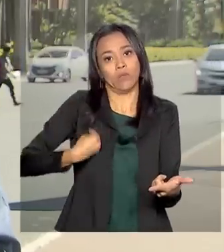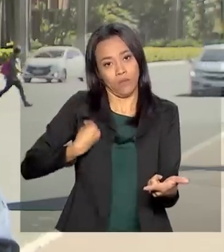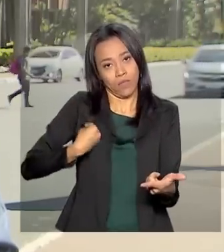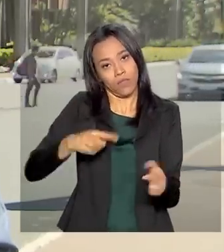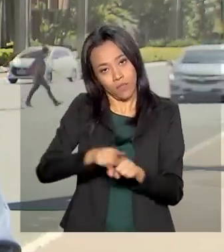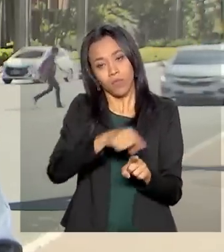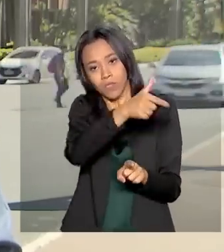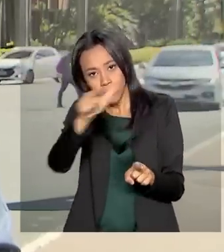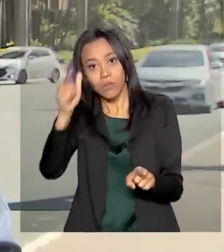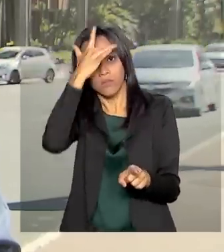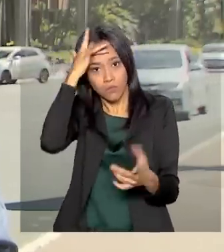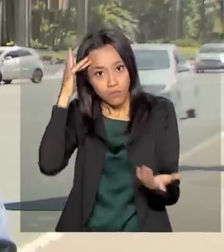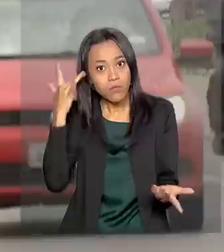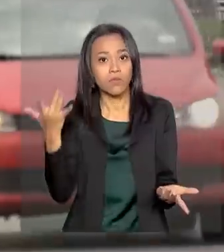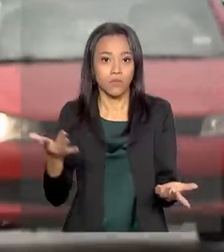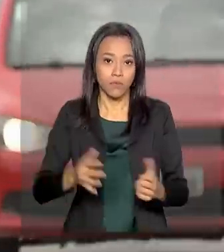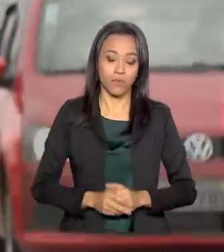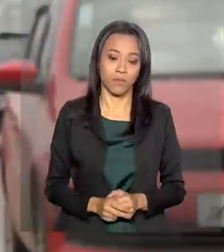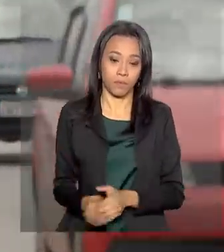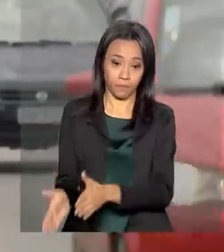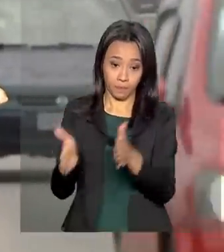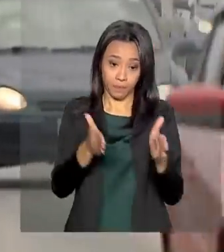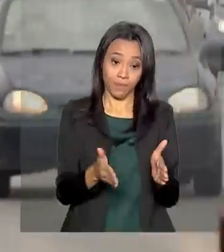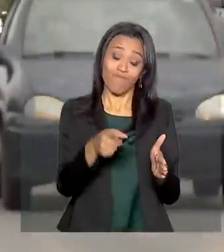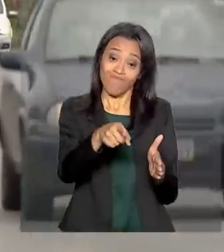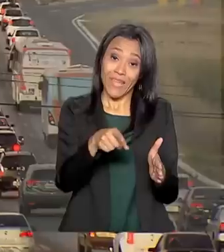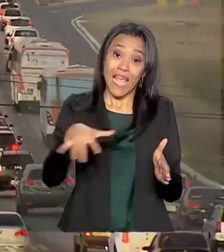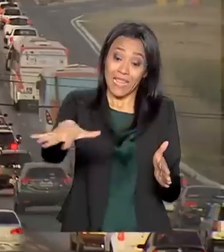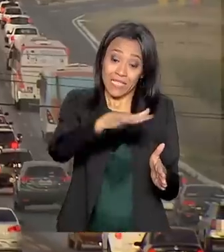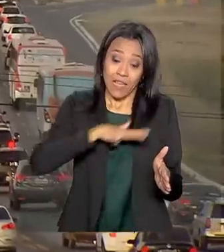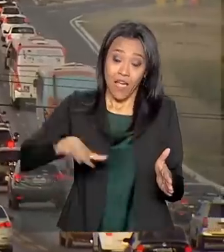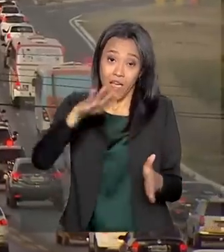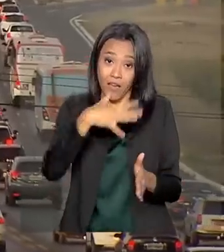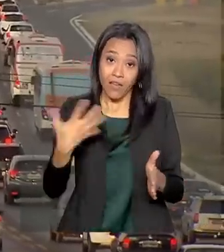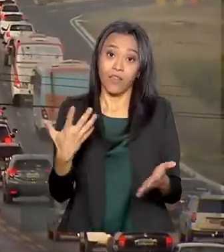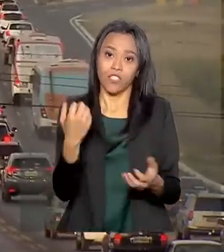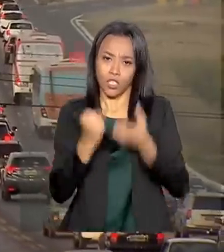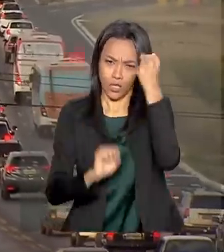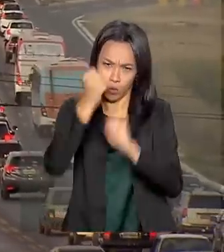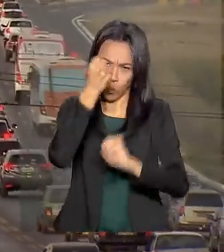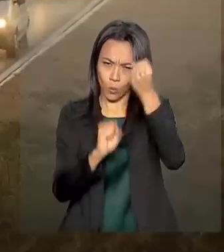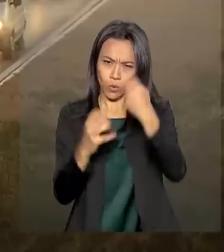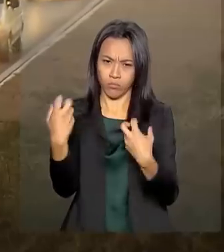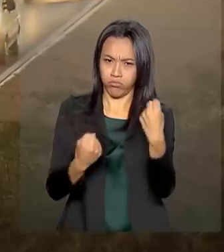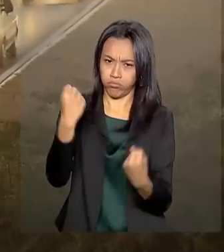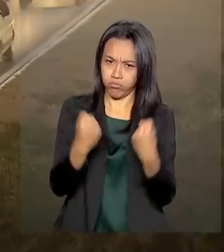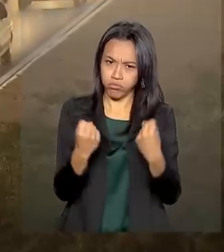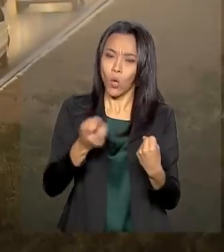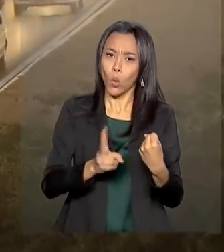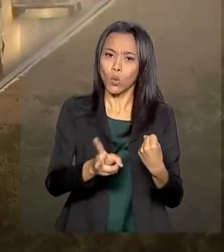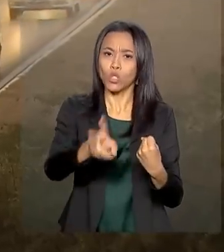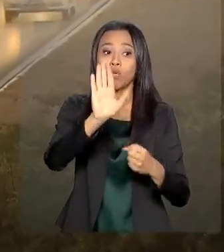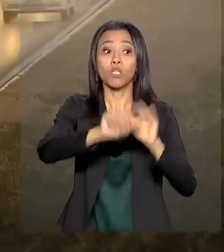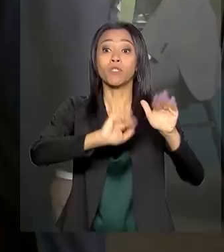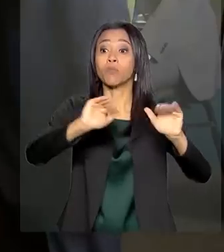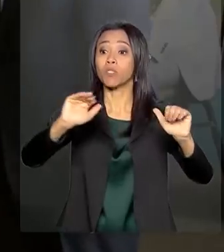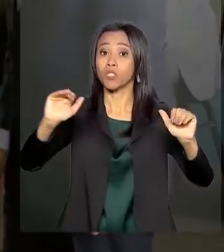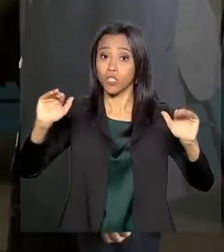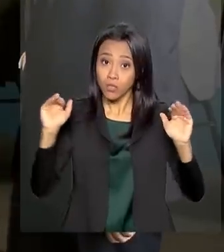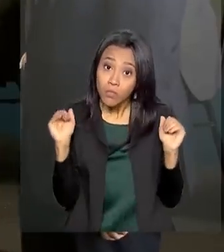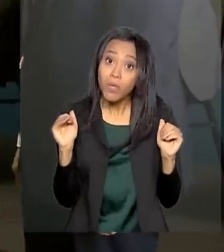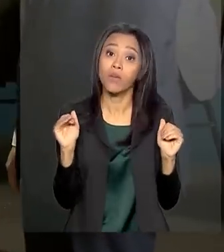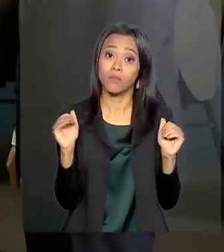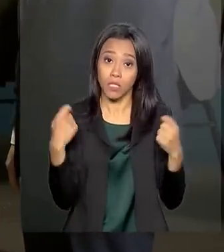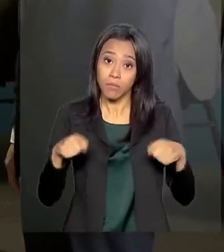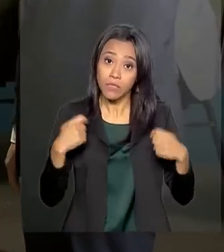e de outros motoristas. Novamente, o setor de automóveis continua liderando o chamamento para o recall. E